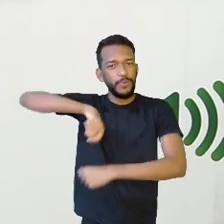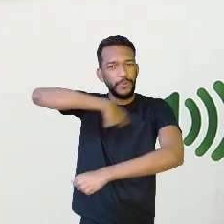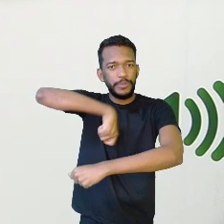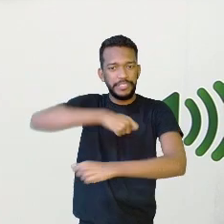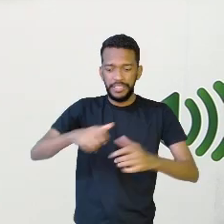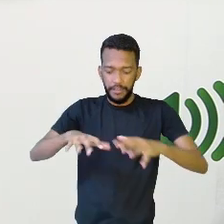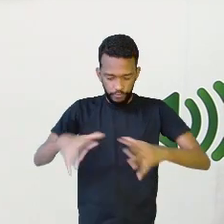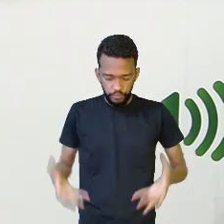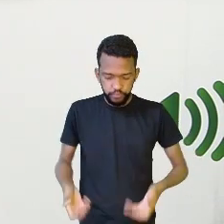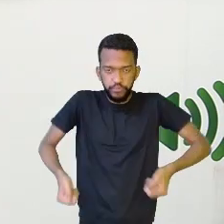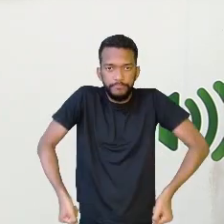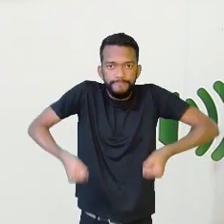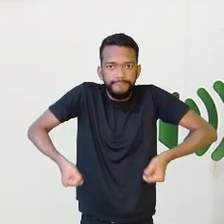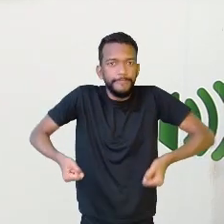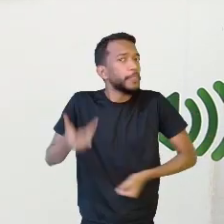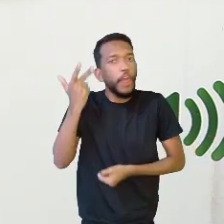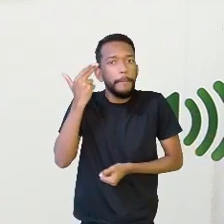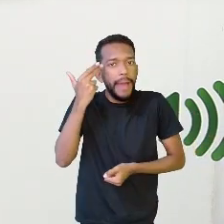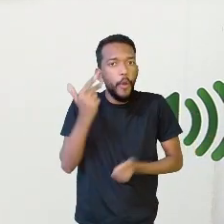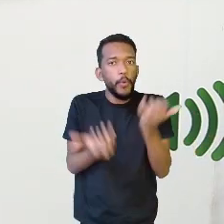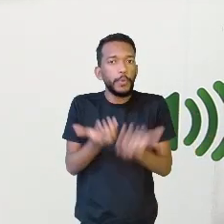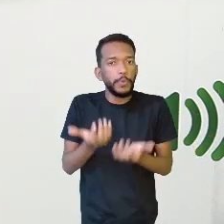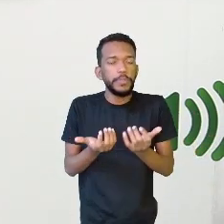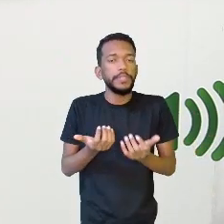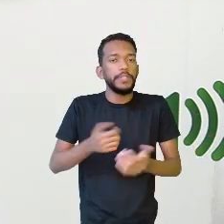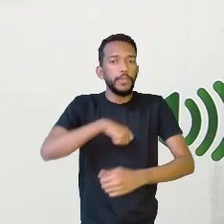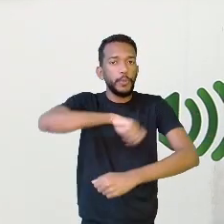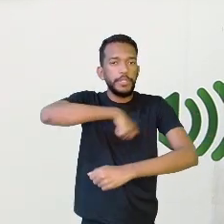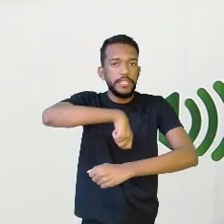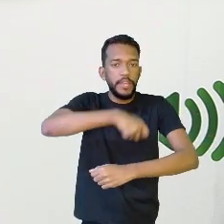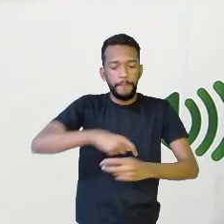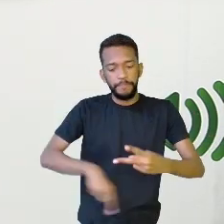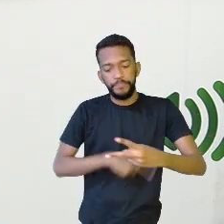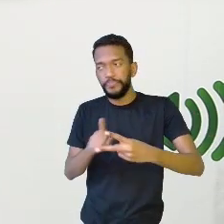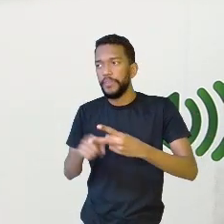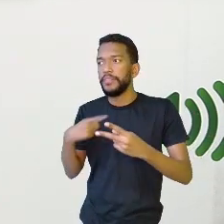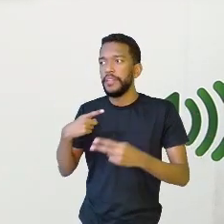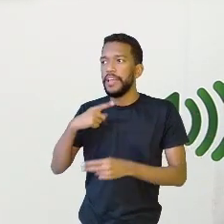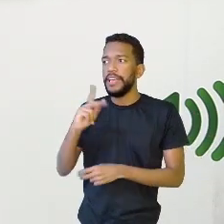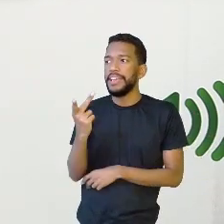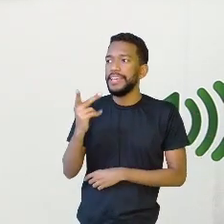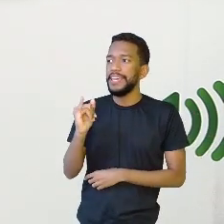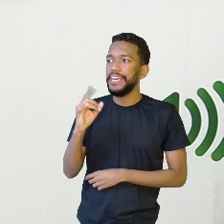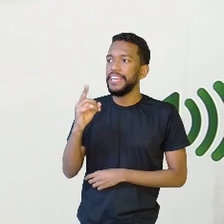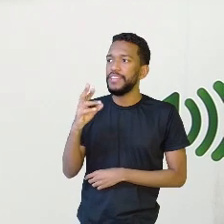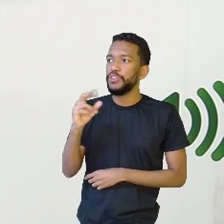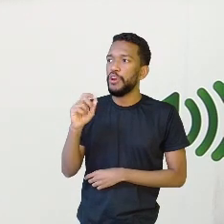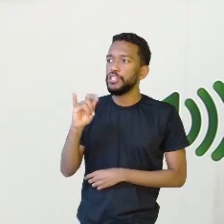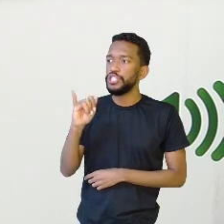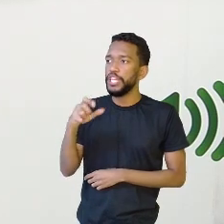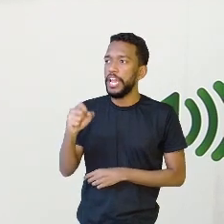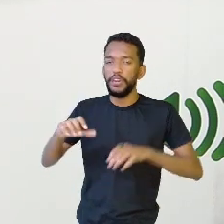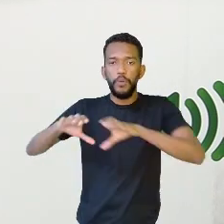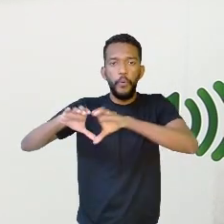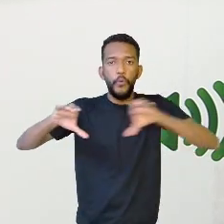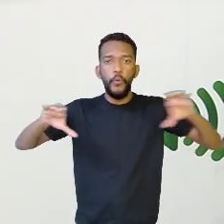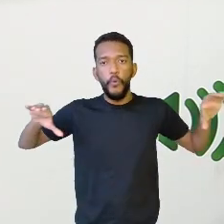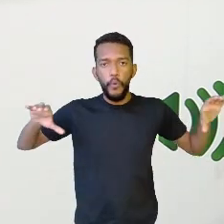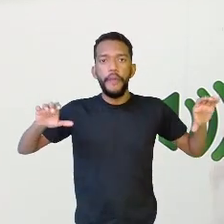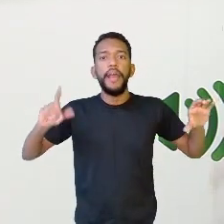no gás, no botijão da cozinha, e o gás hidrogênio, usado muitas vezes por indústrias.